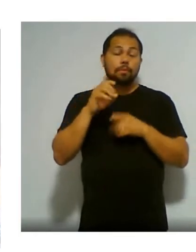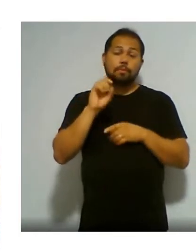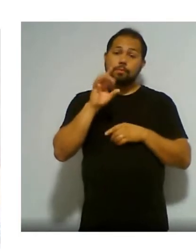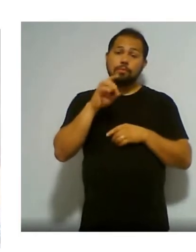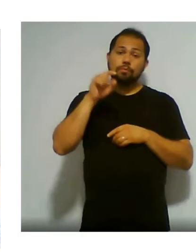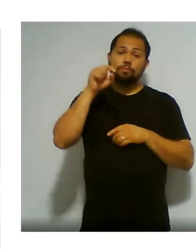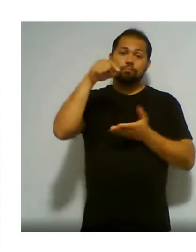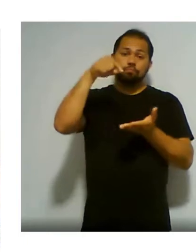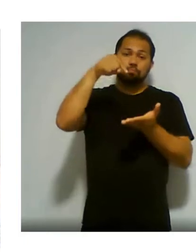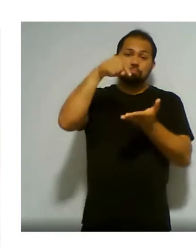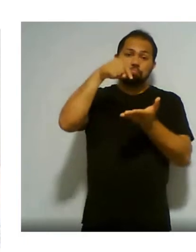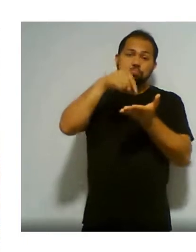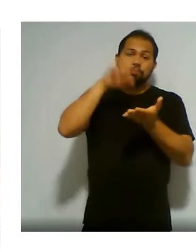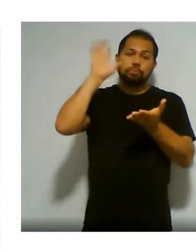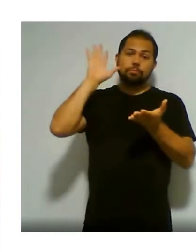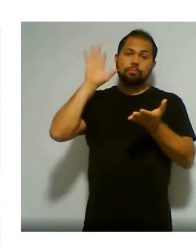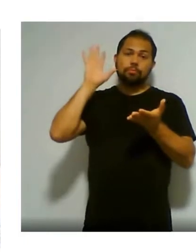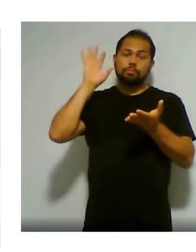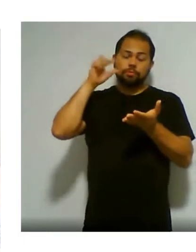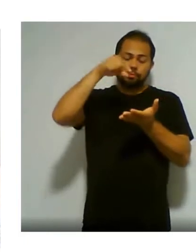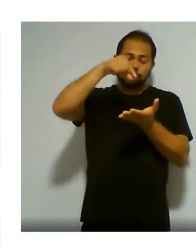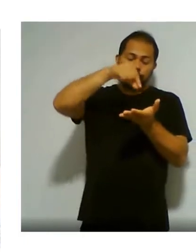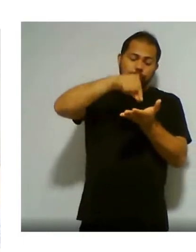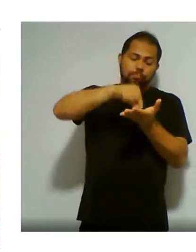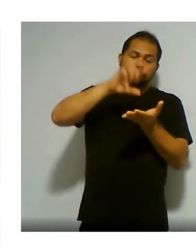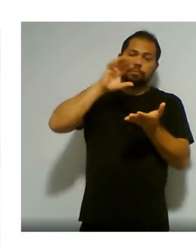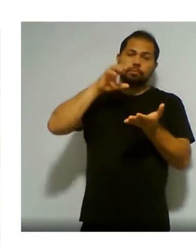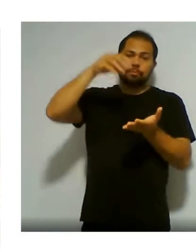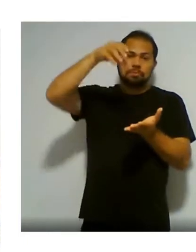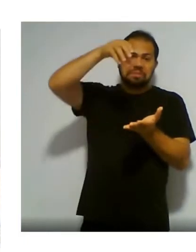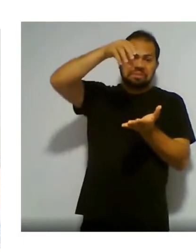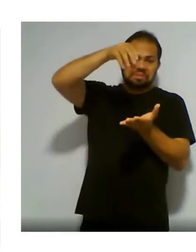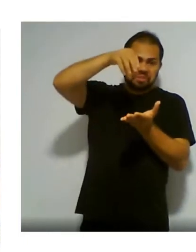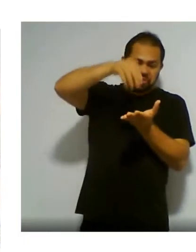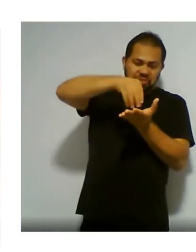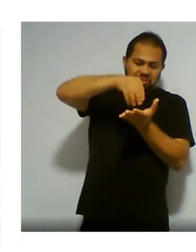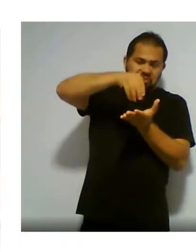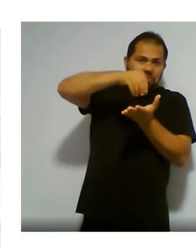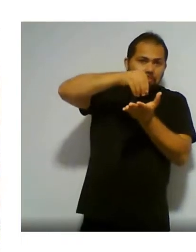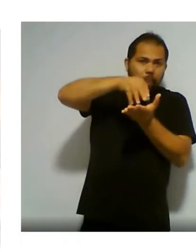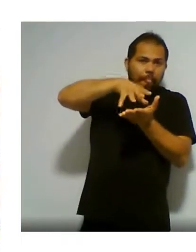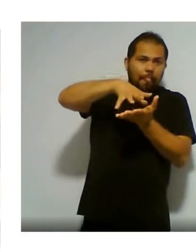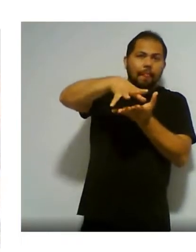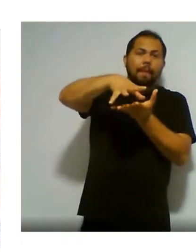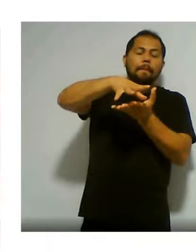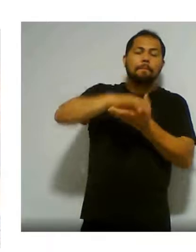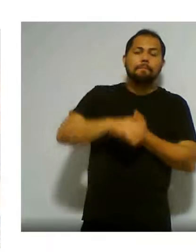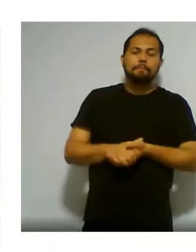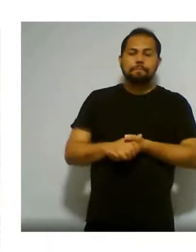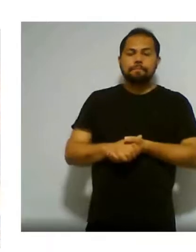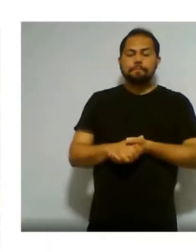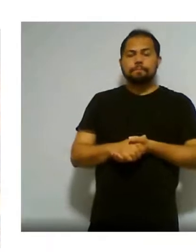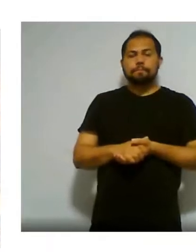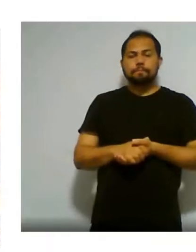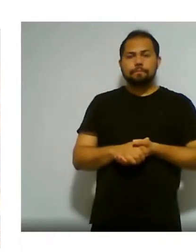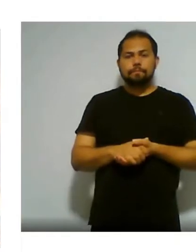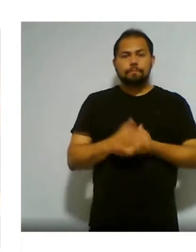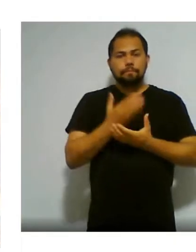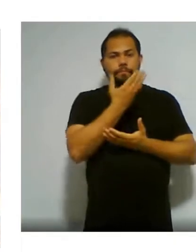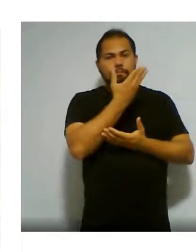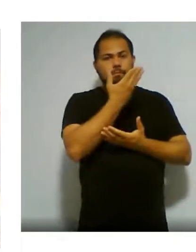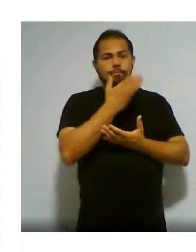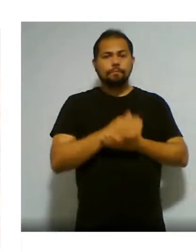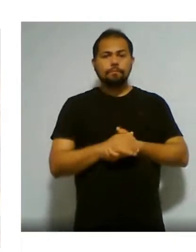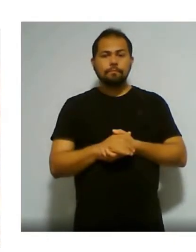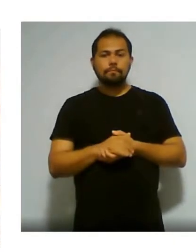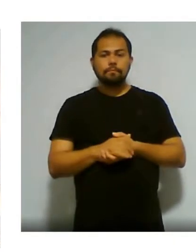no laboratório. A gente basicamente coloca um grão, aproximadamente do tamanho de um grão de ervilha, né? Um ponto do tamanho de um grão de ervilha no centro do